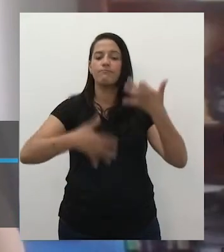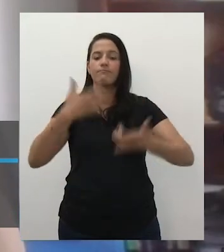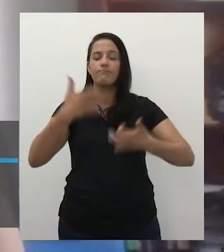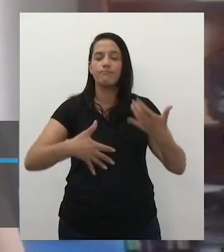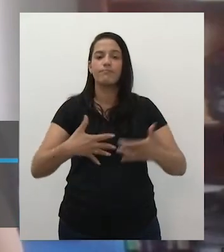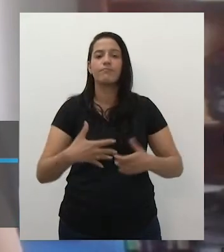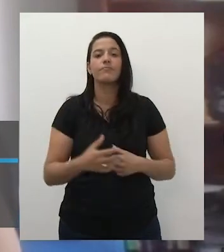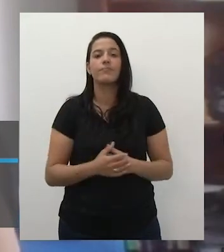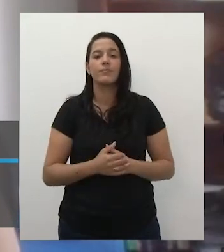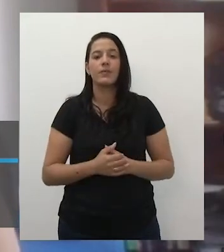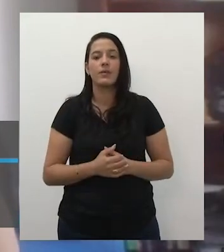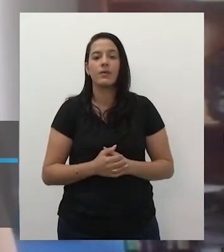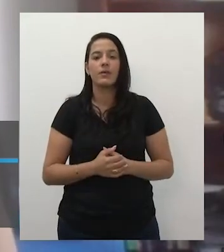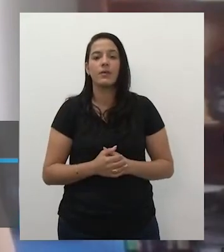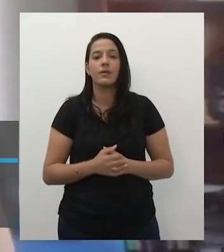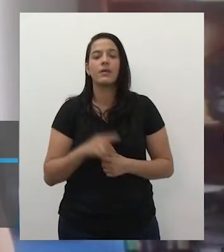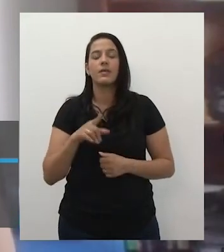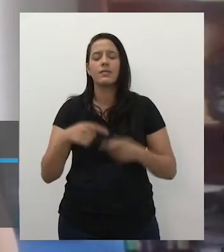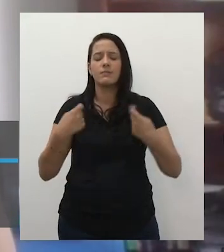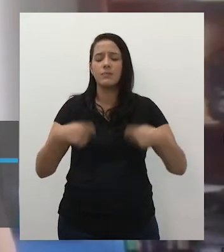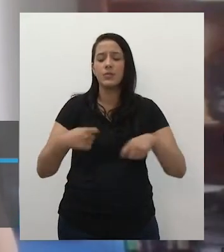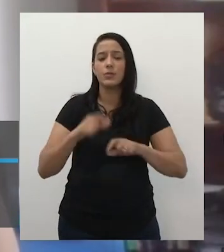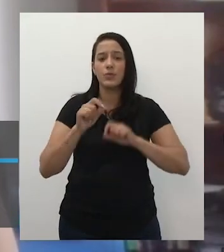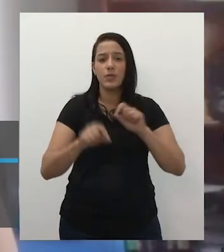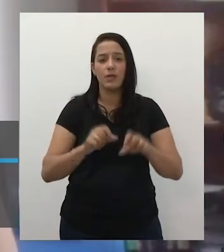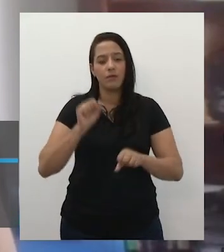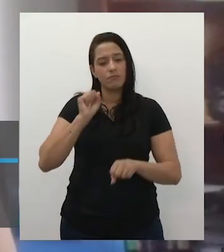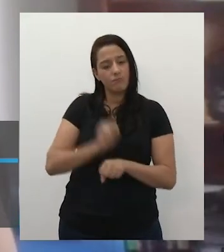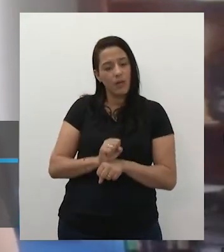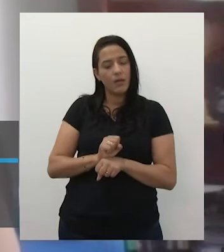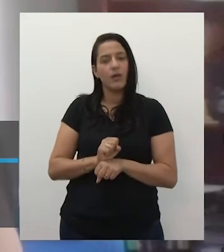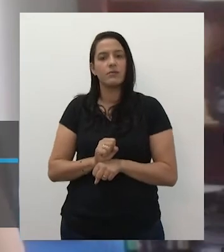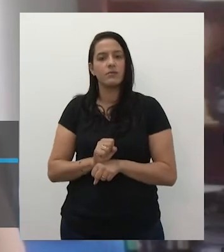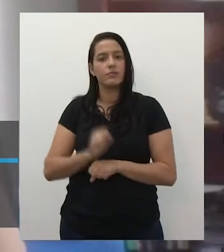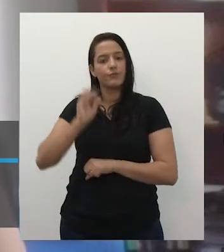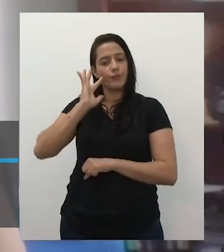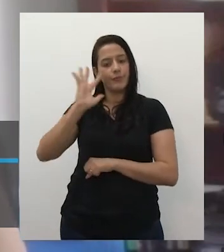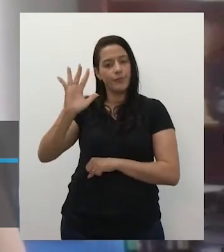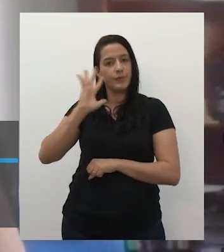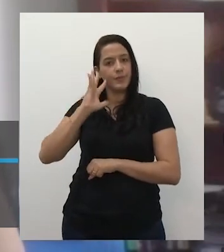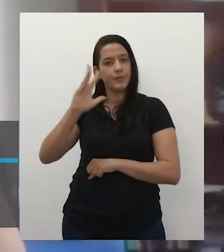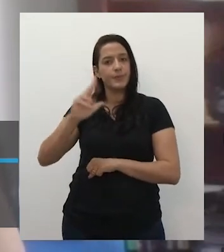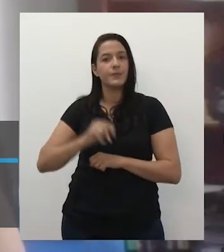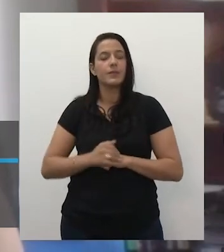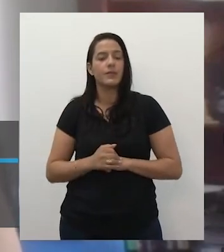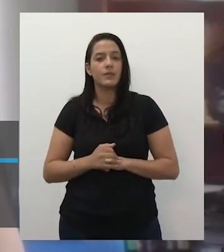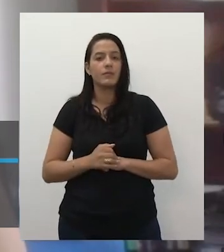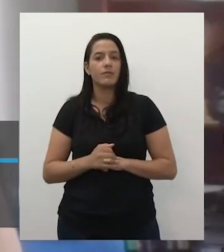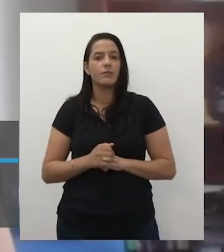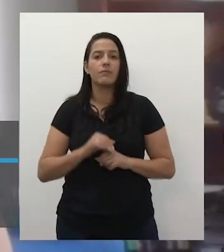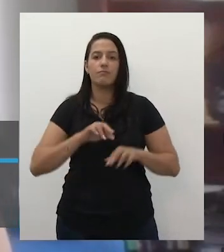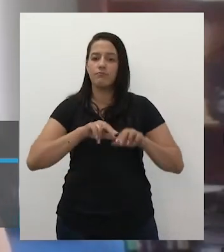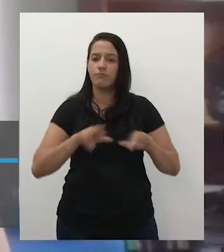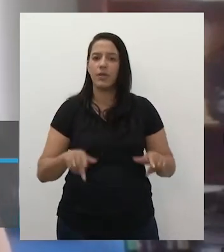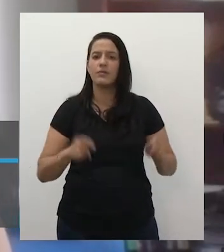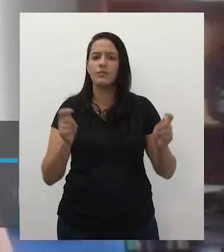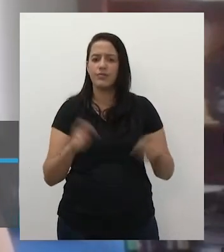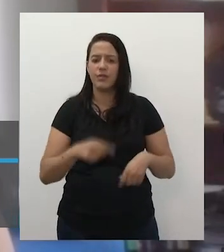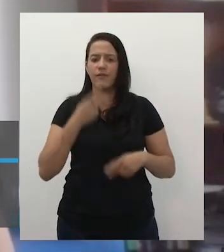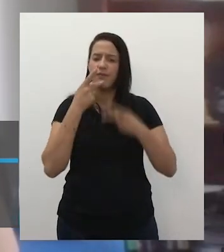autorreflexão, né, ou no autoconhecimento. Então, nesse momento, quando a gente para se olhar, para observar as